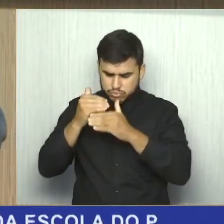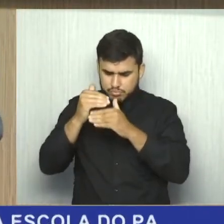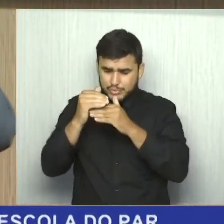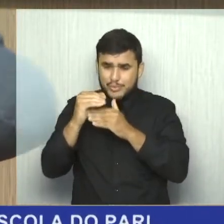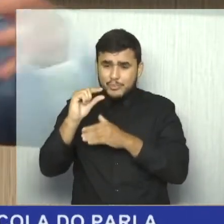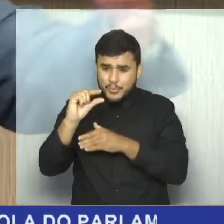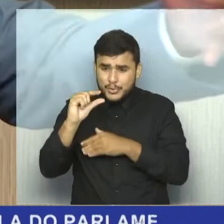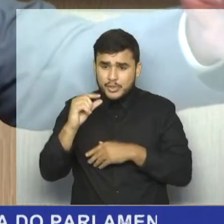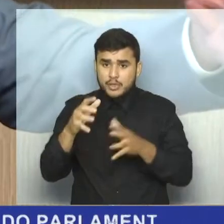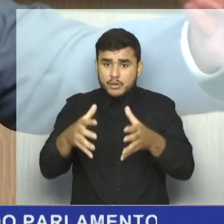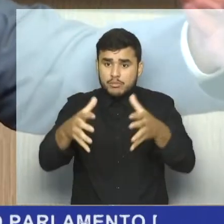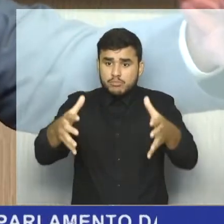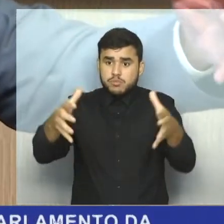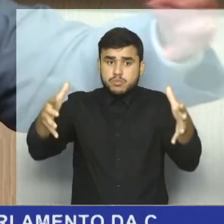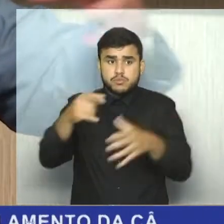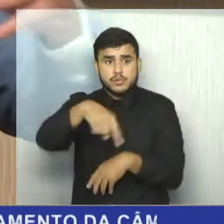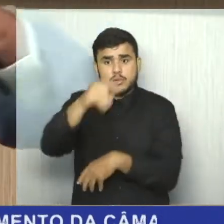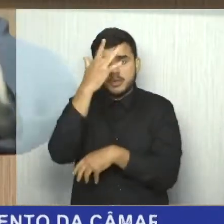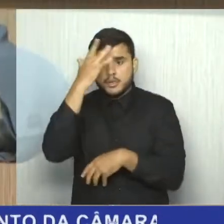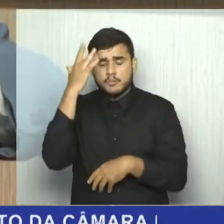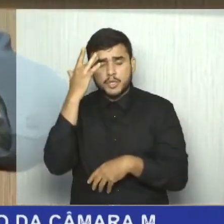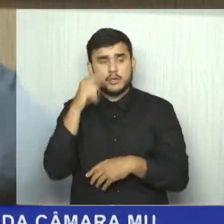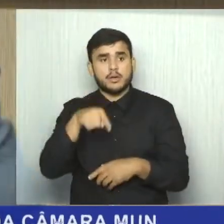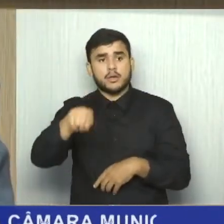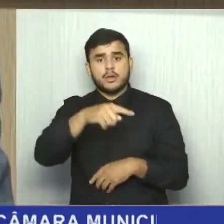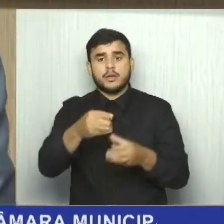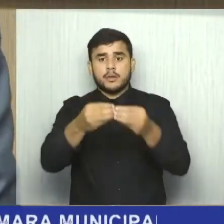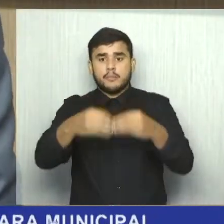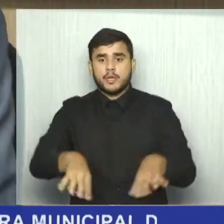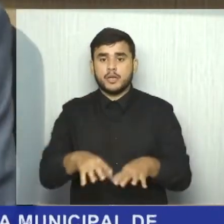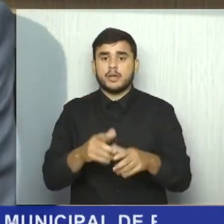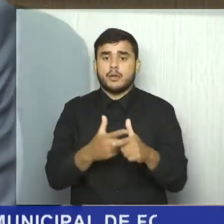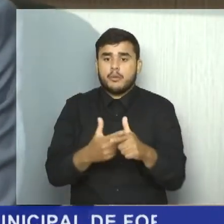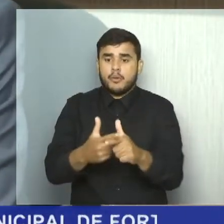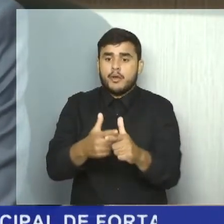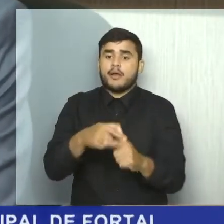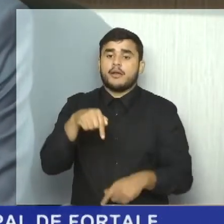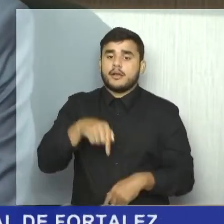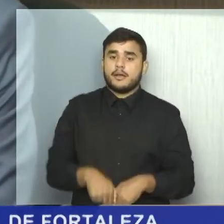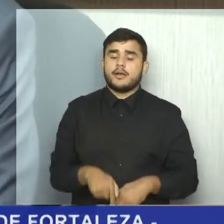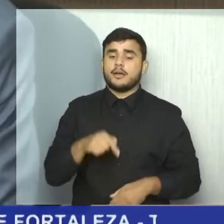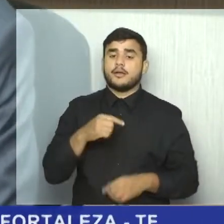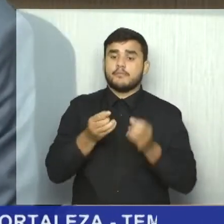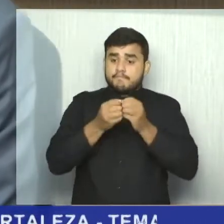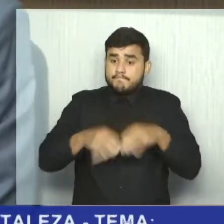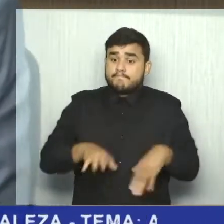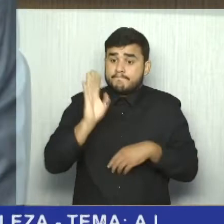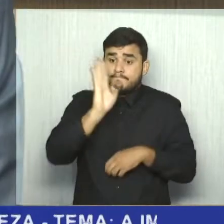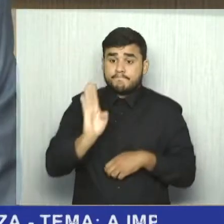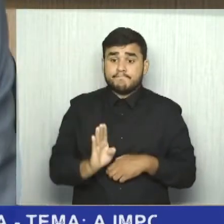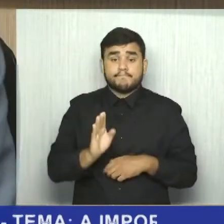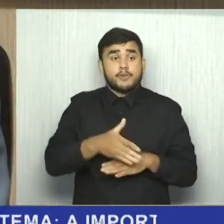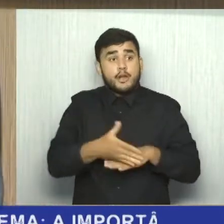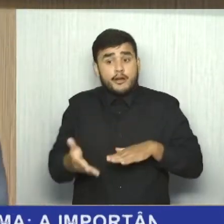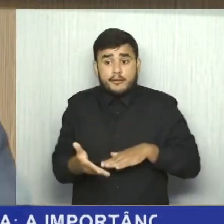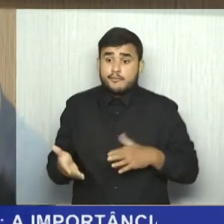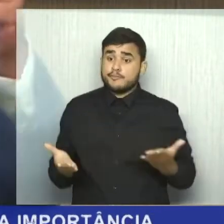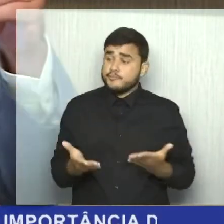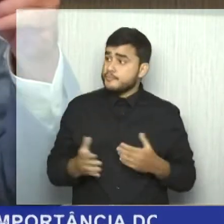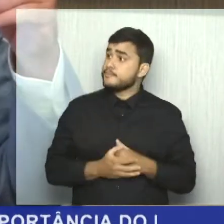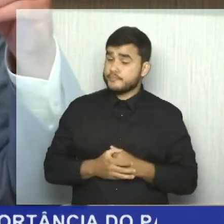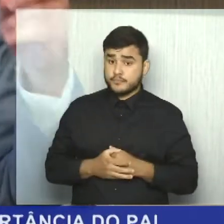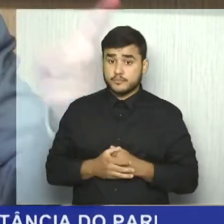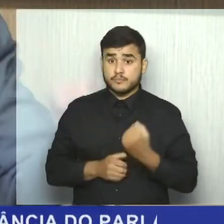ficando menor para mais boca que precisa comer. E aí começa a tragédia contemporânea brasileira. E aí qual é a tragédia contemporânea brasileira?